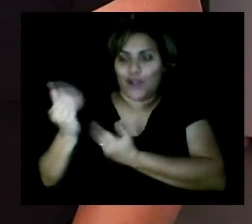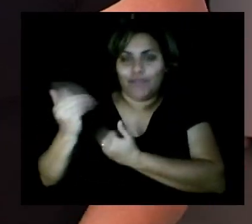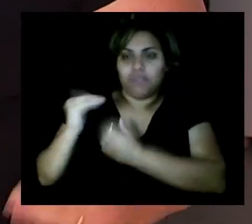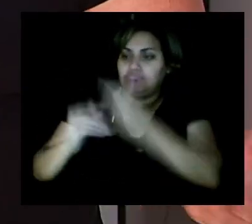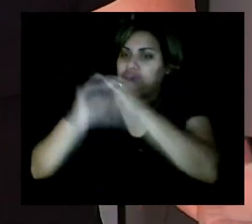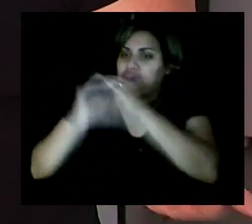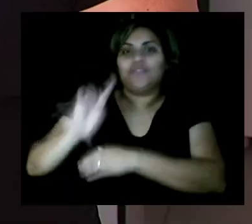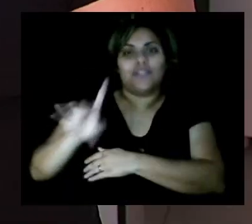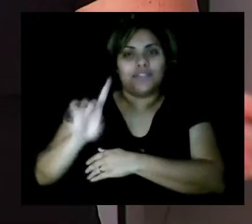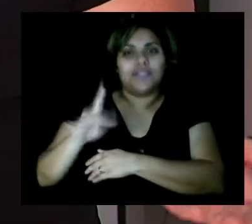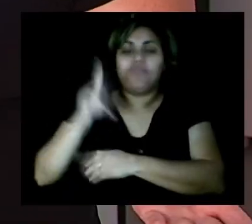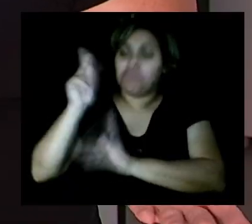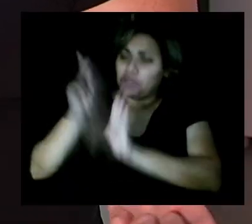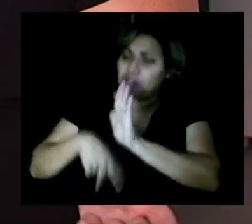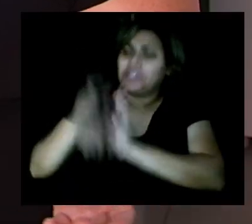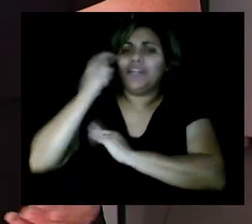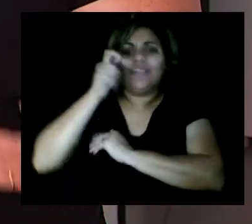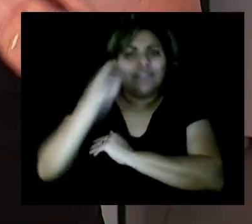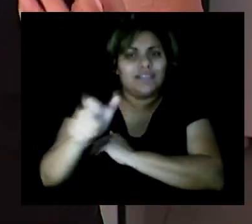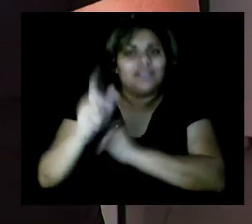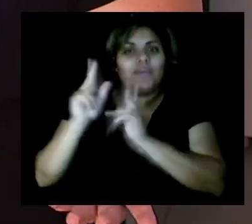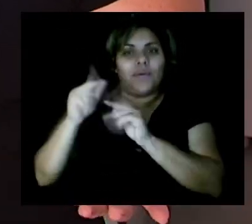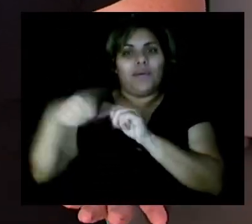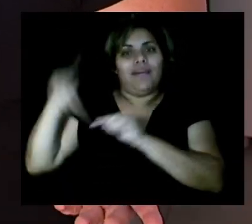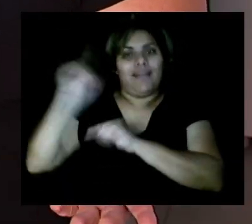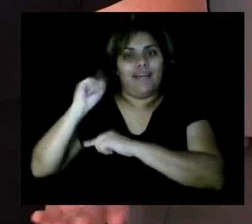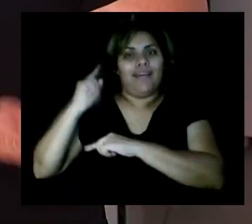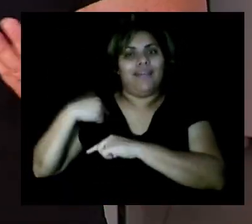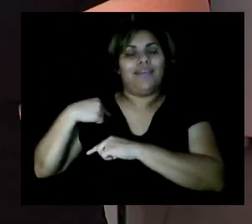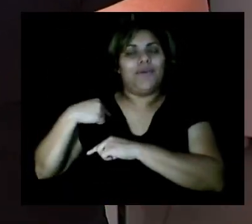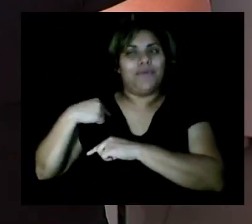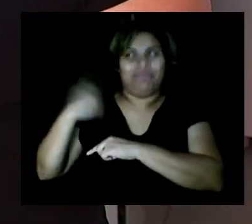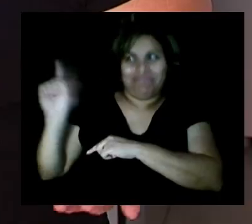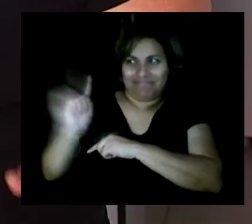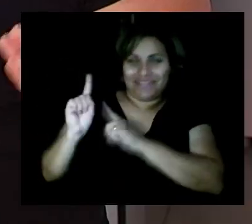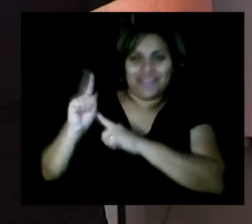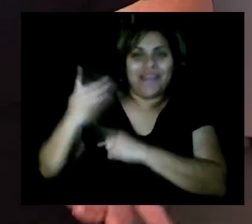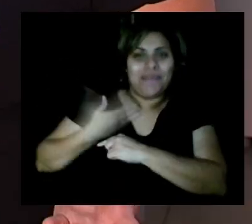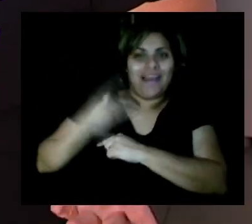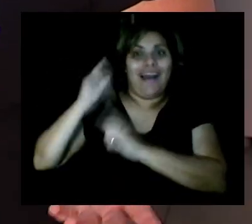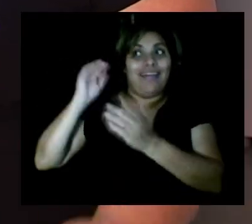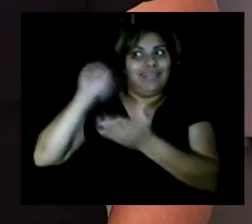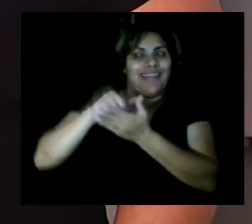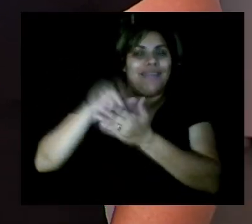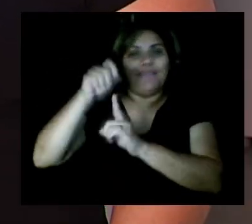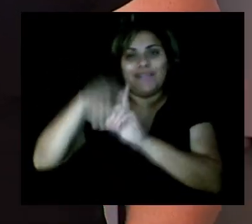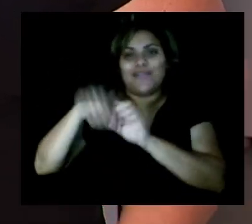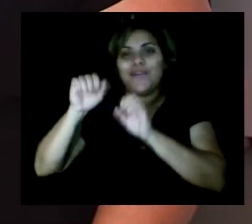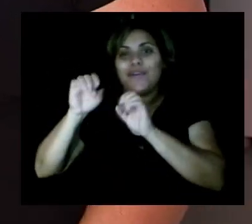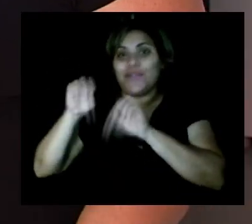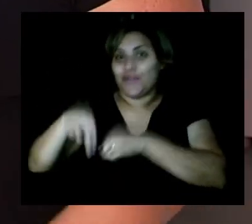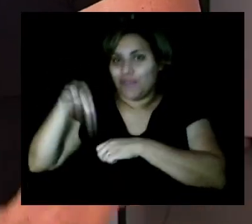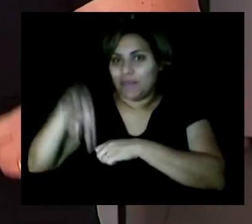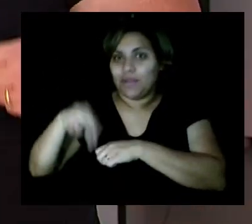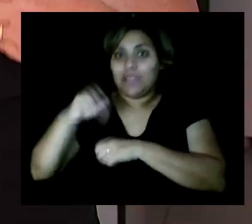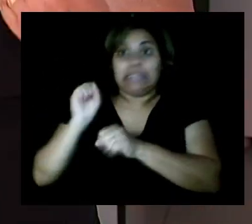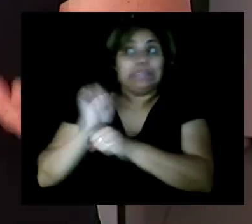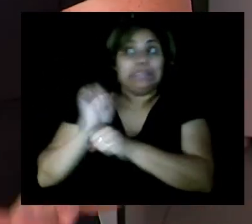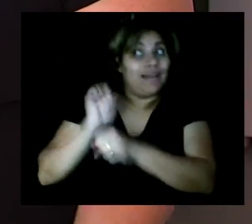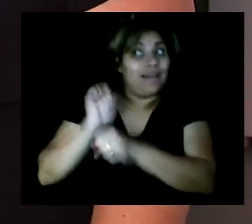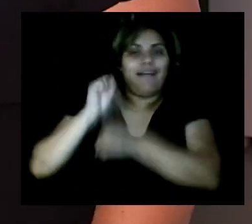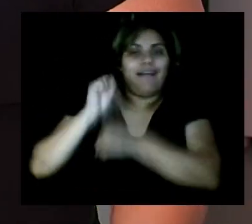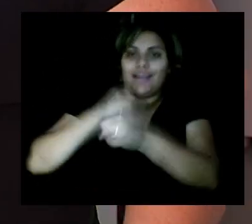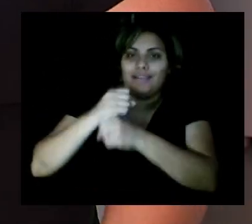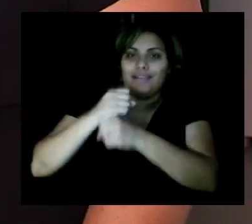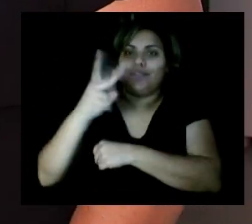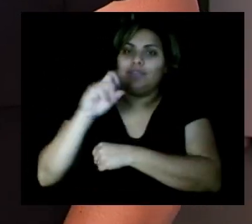interessante. E, igual a nossa colega falou, até novembro, vamos esperar o ano que vem, como que vai fazer, né? E é isso que a gente precisa. E